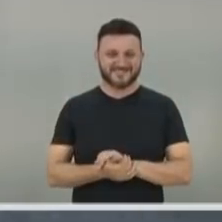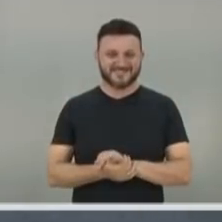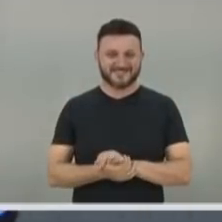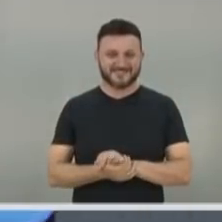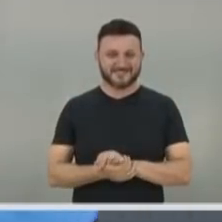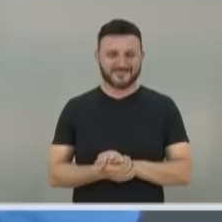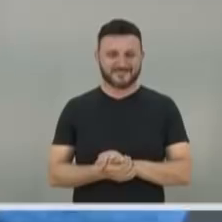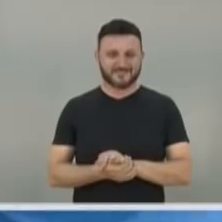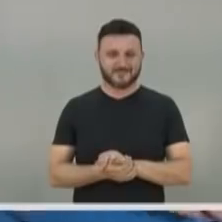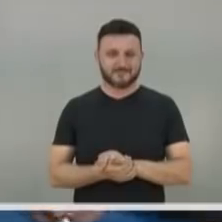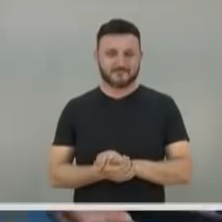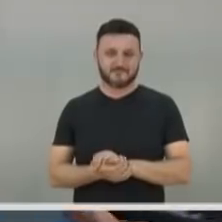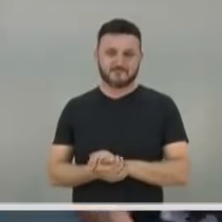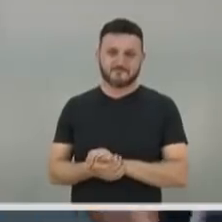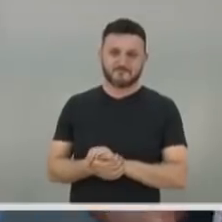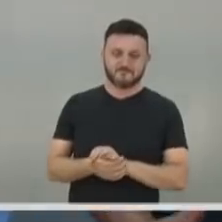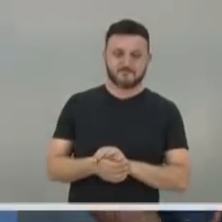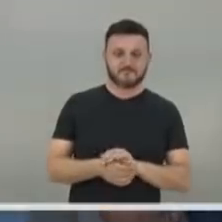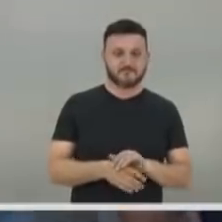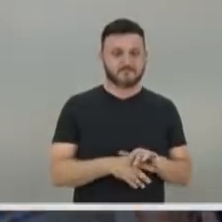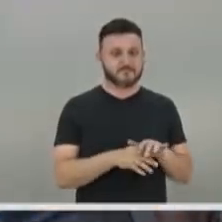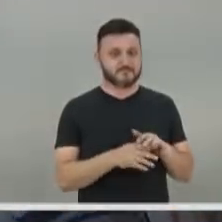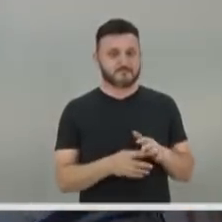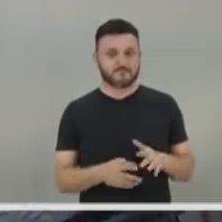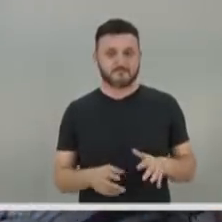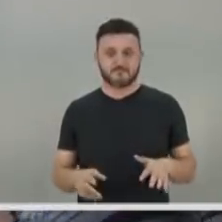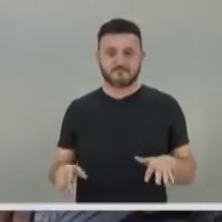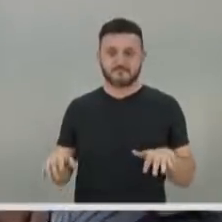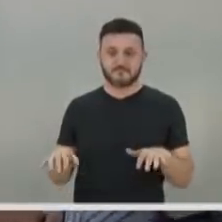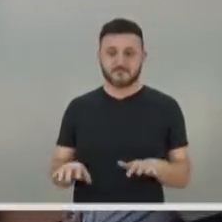depois que ela passou, nada